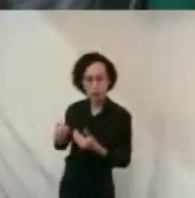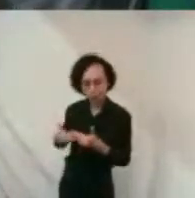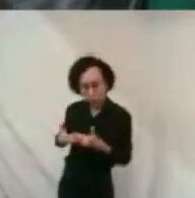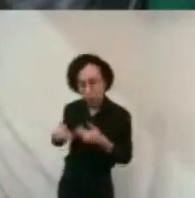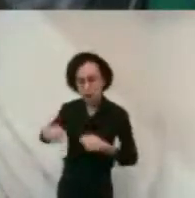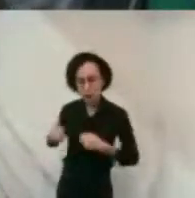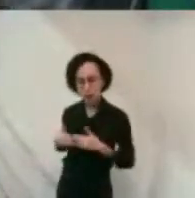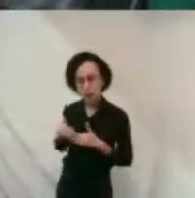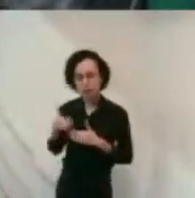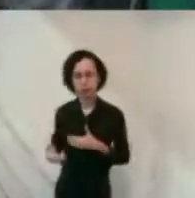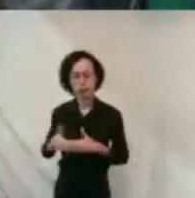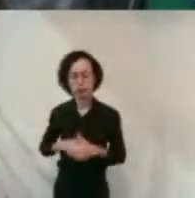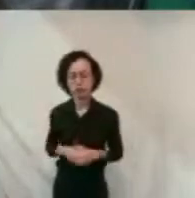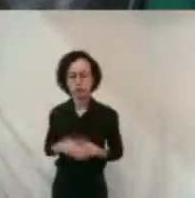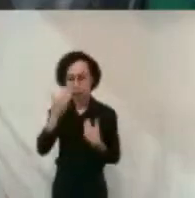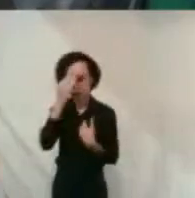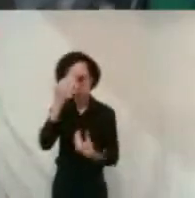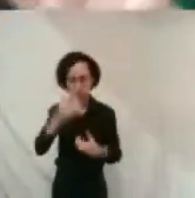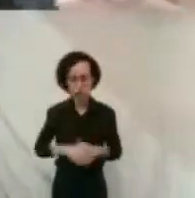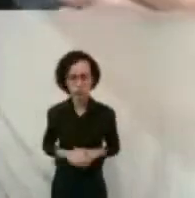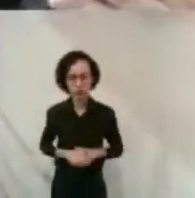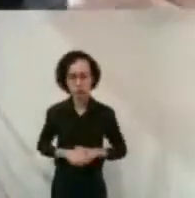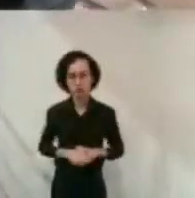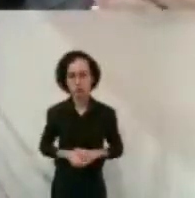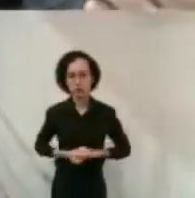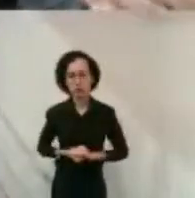época medieval. Muito obrigado.